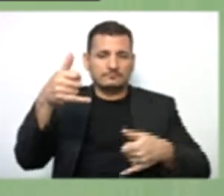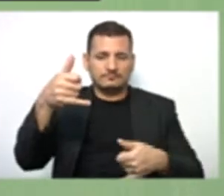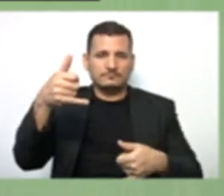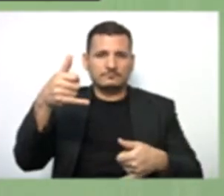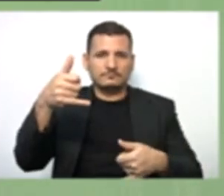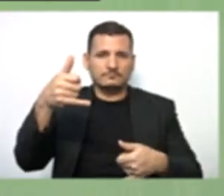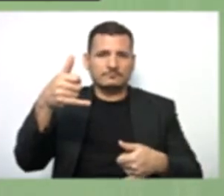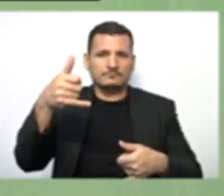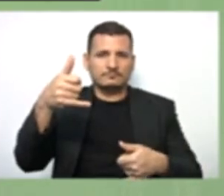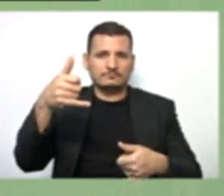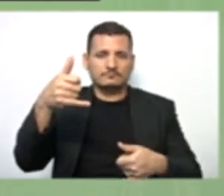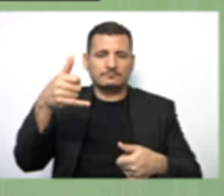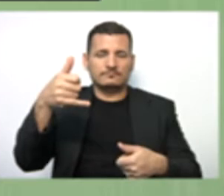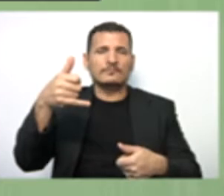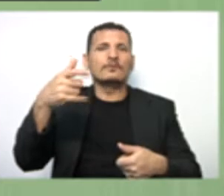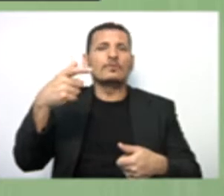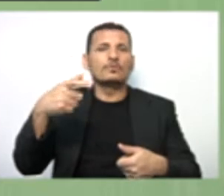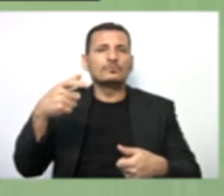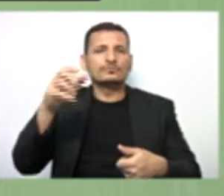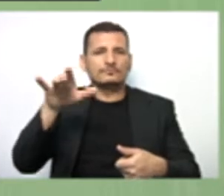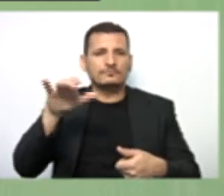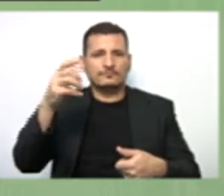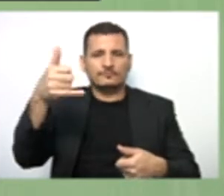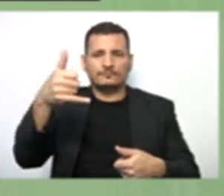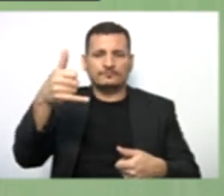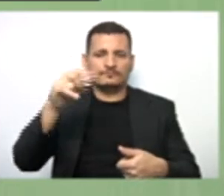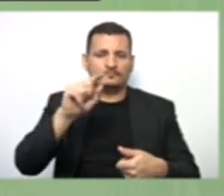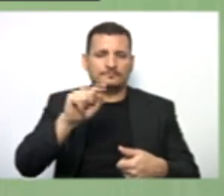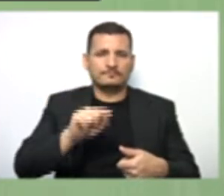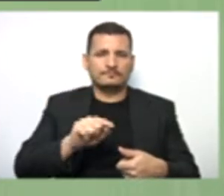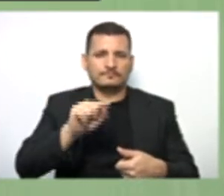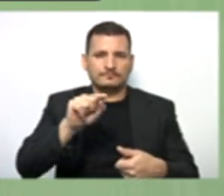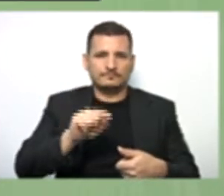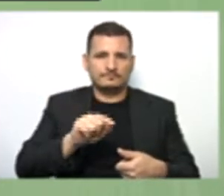e colocar as instruções dentro dessa